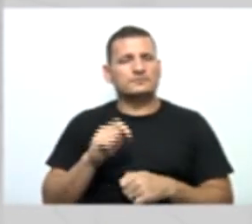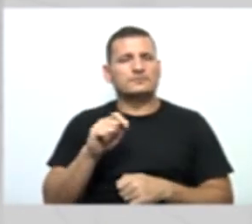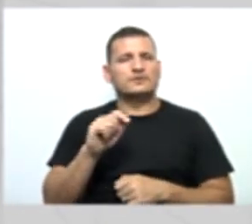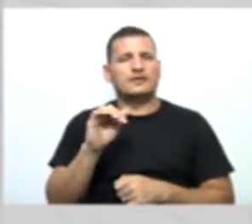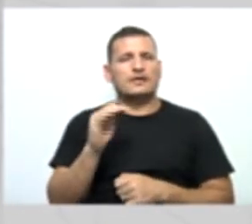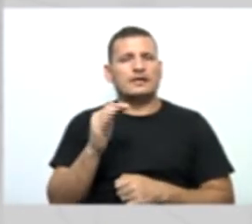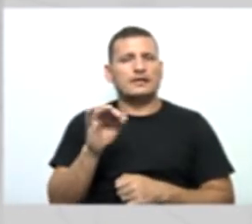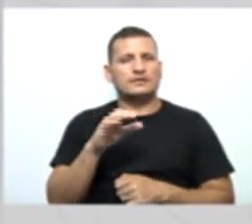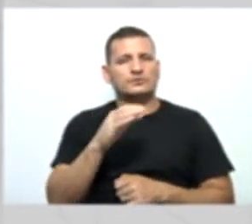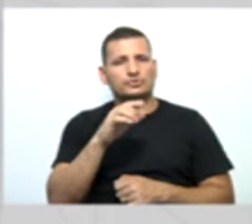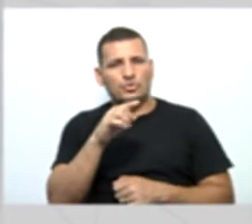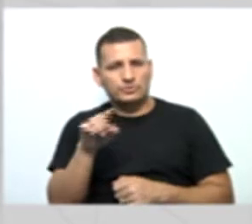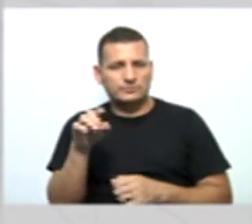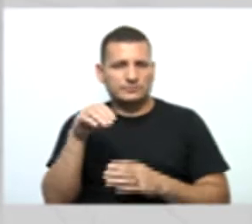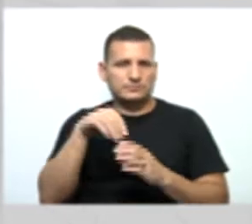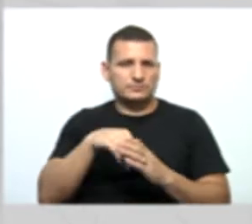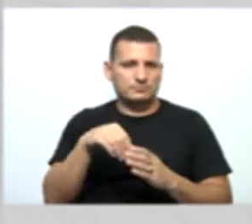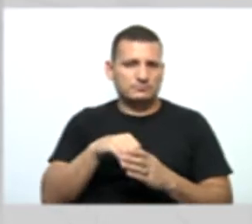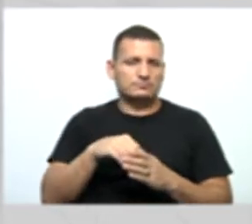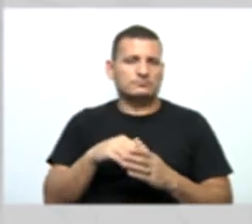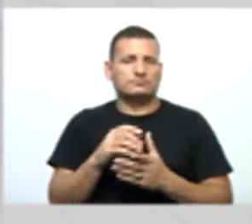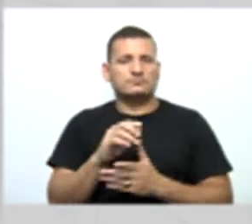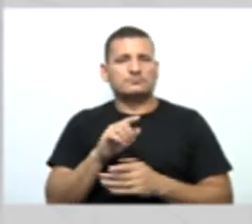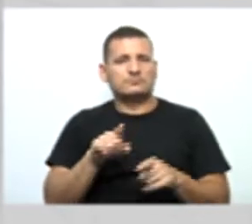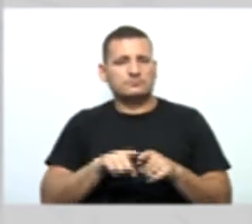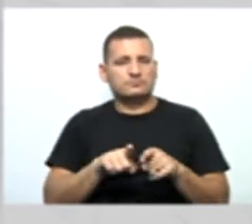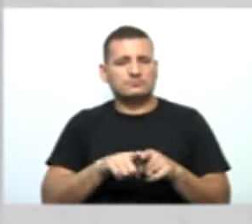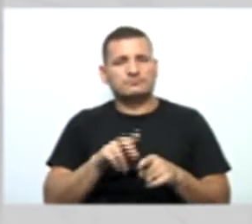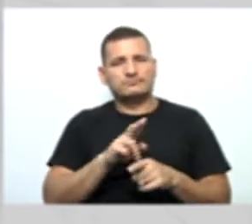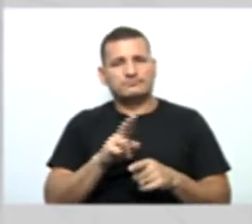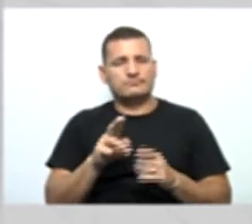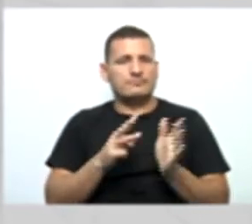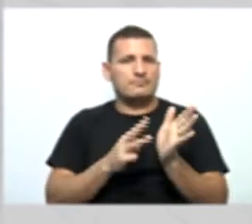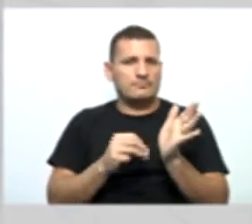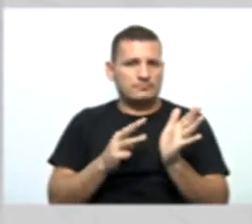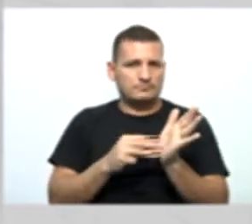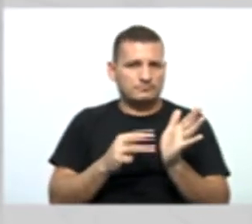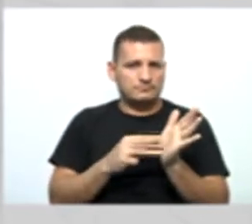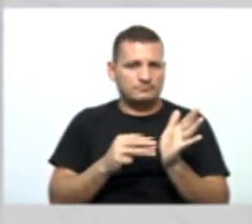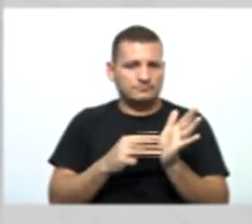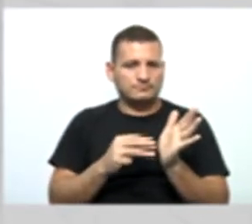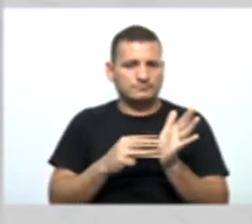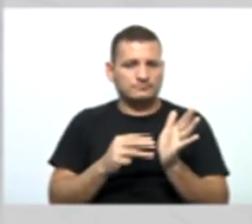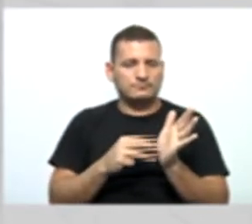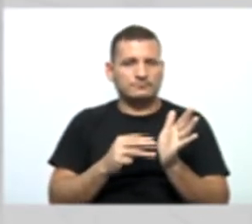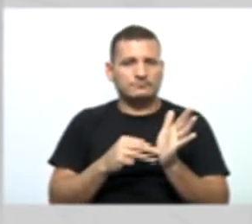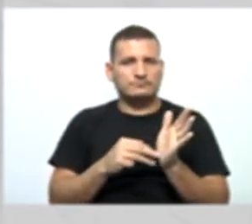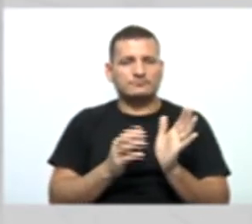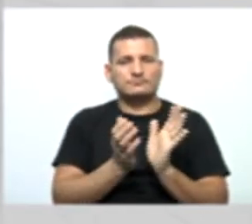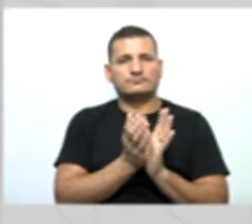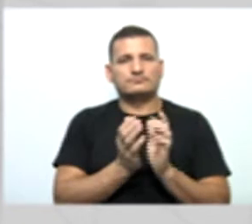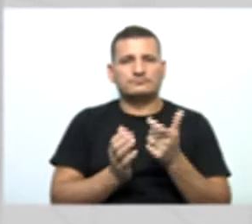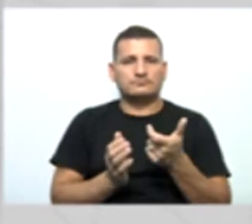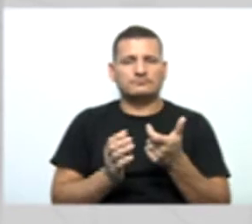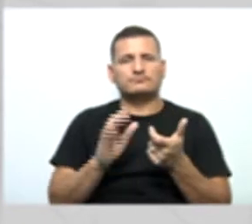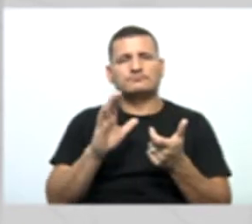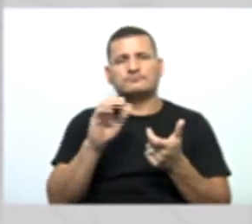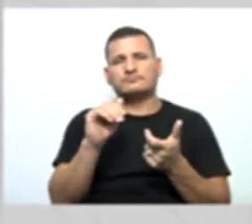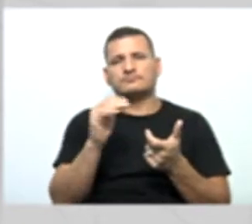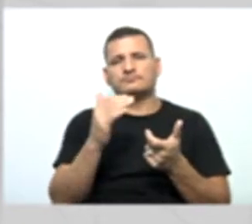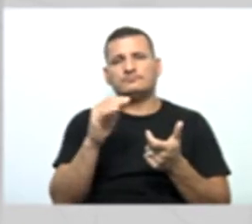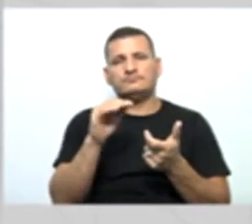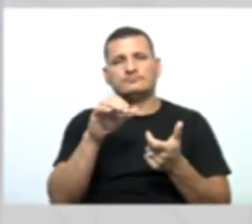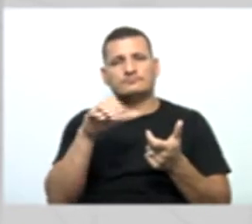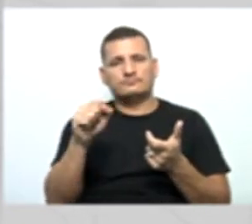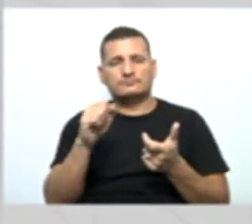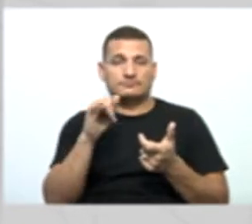ações sobre o objeto, também chamado de métodos de classe. Como assim ações? Digamos que você tem lá